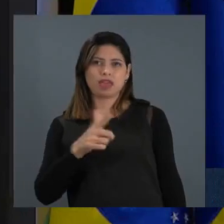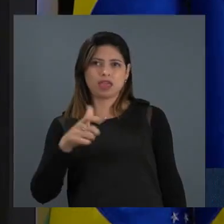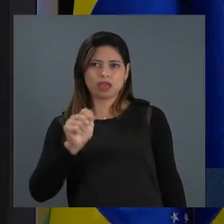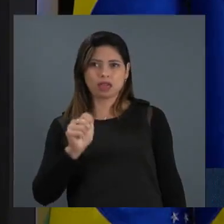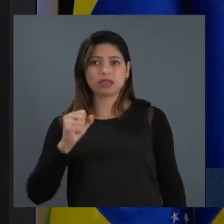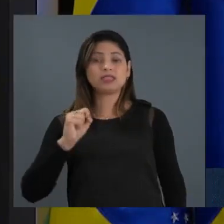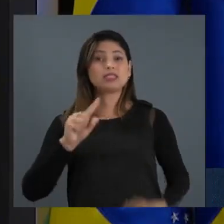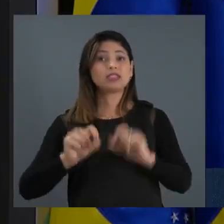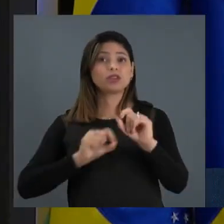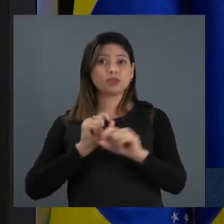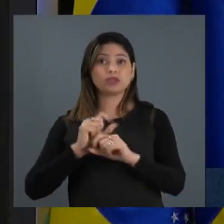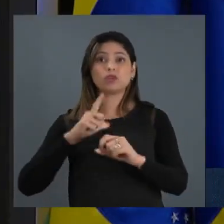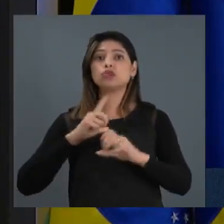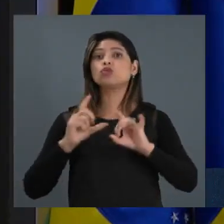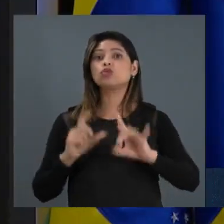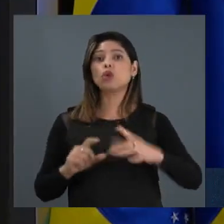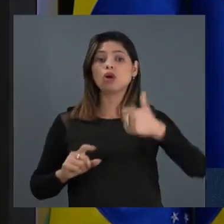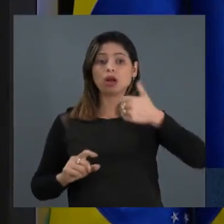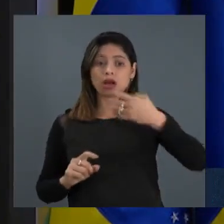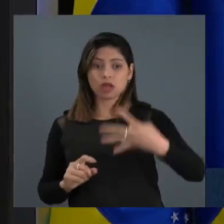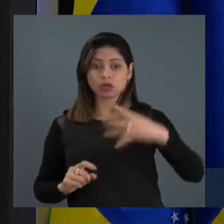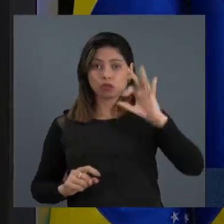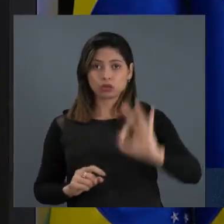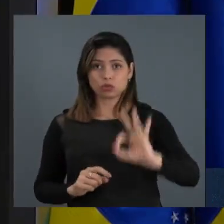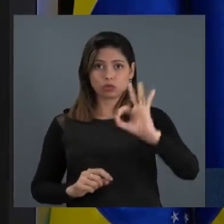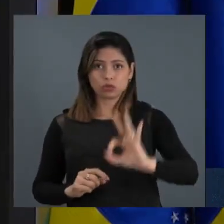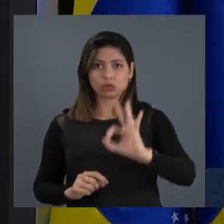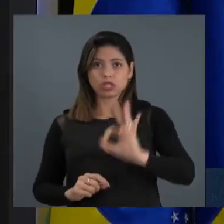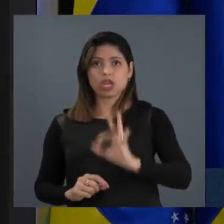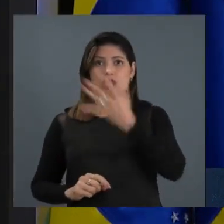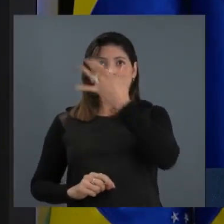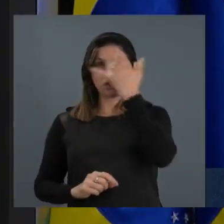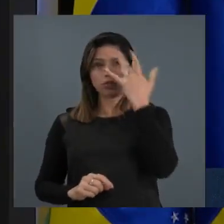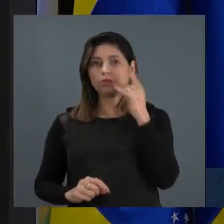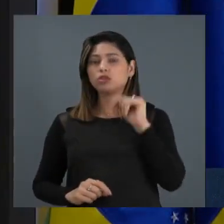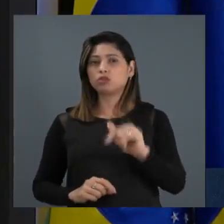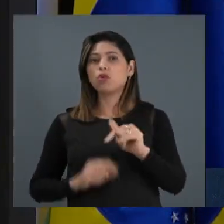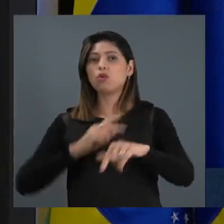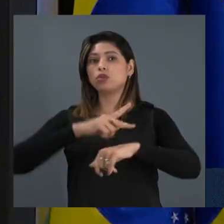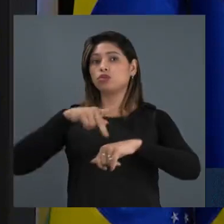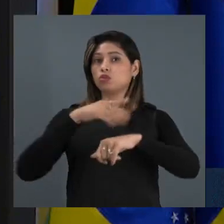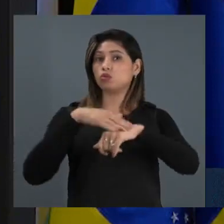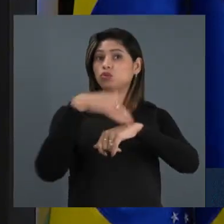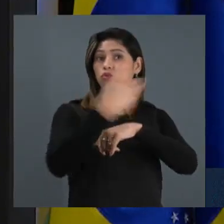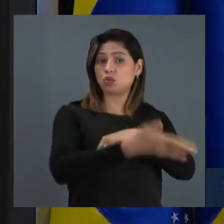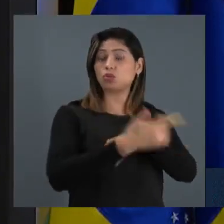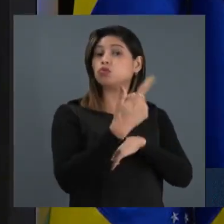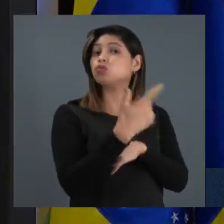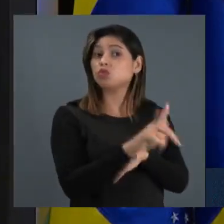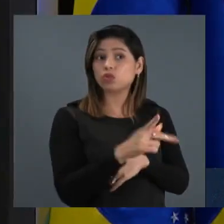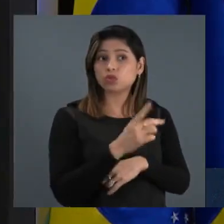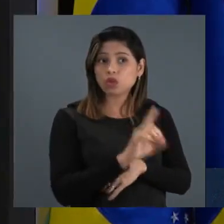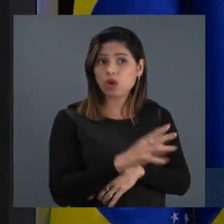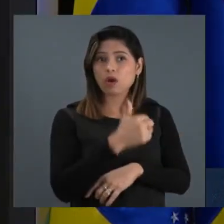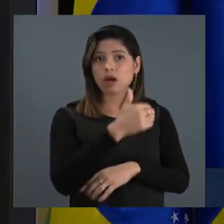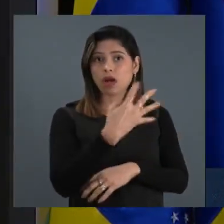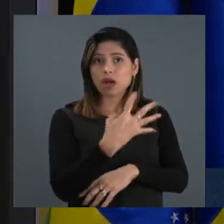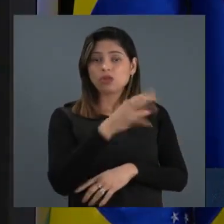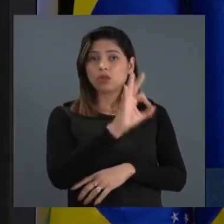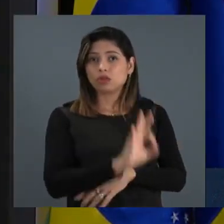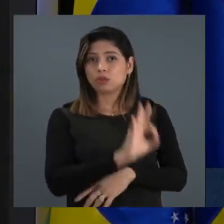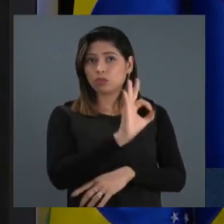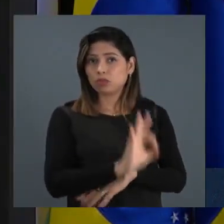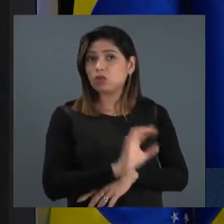apenas 14% dos jogadores são estrangeiros. Você sabia disso, senador Marcos Rogério? Lá, 14% são